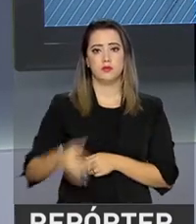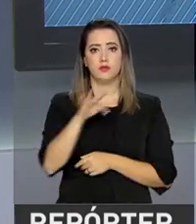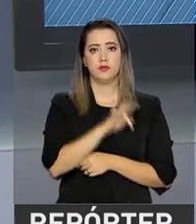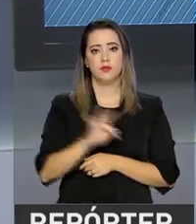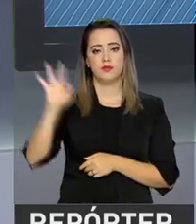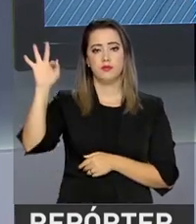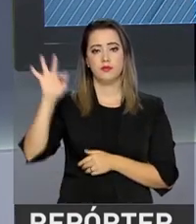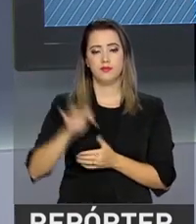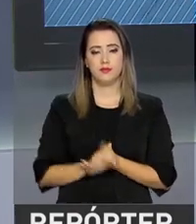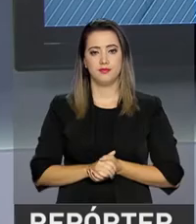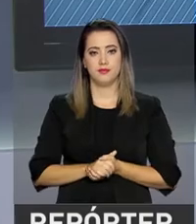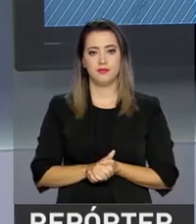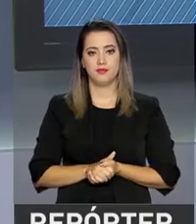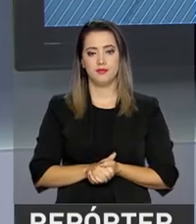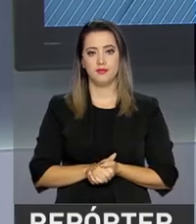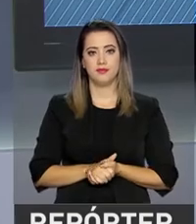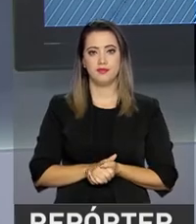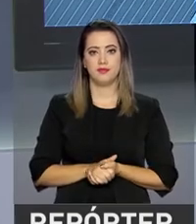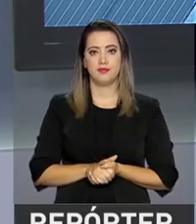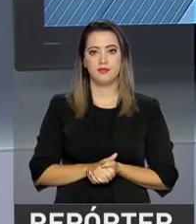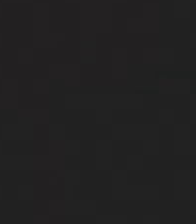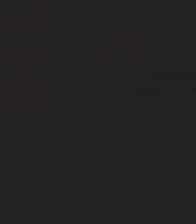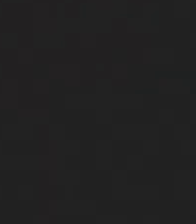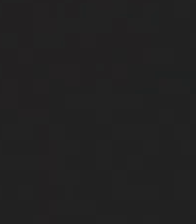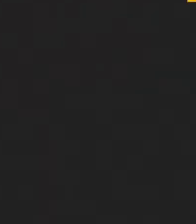nbr a tv do governo federal